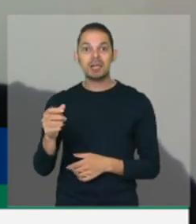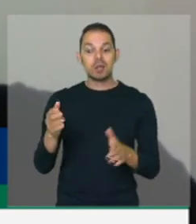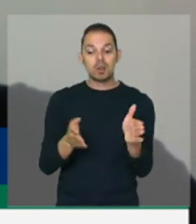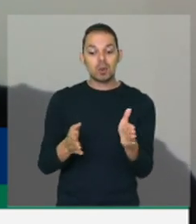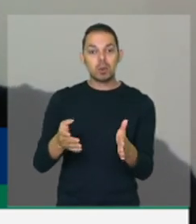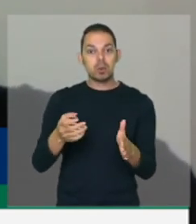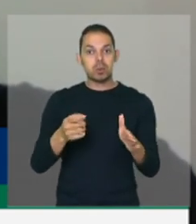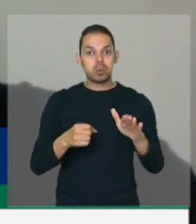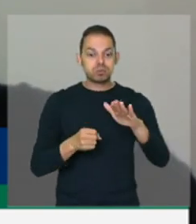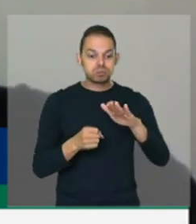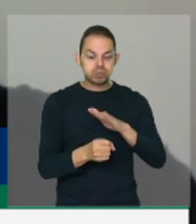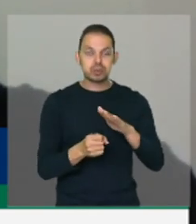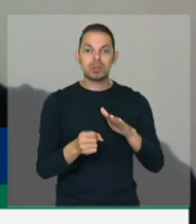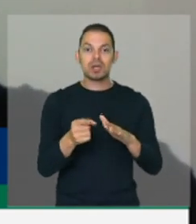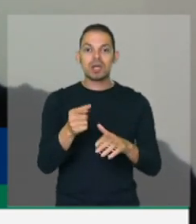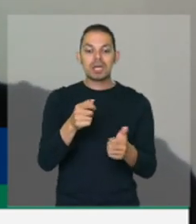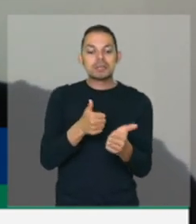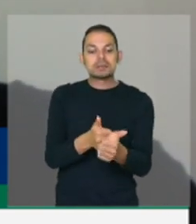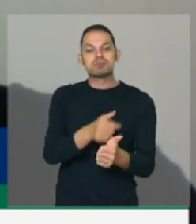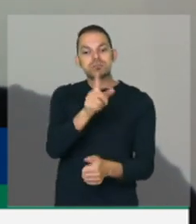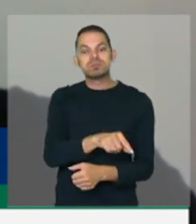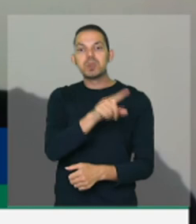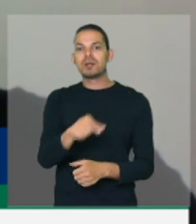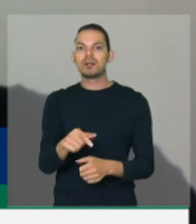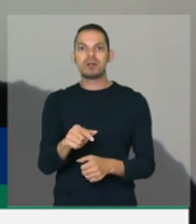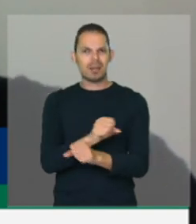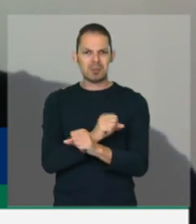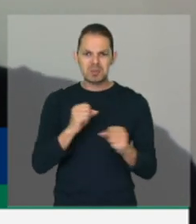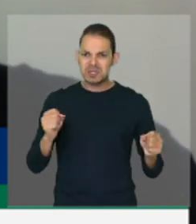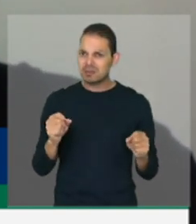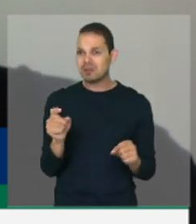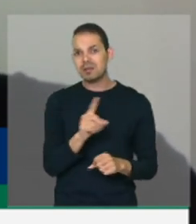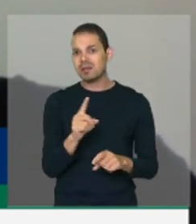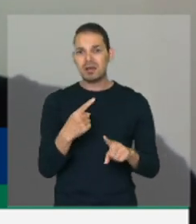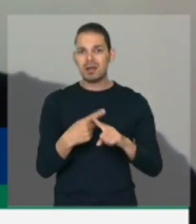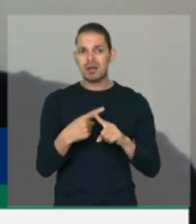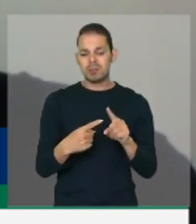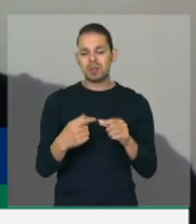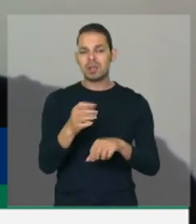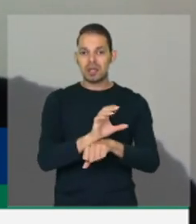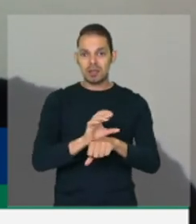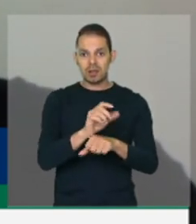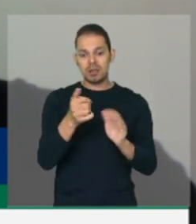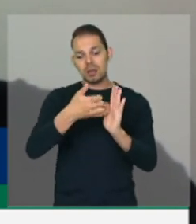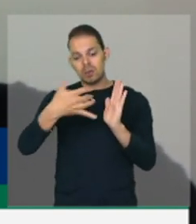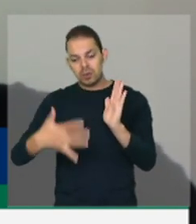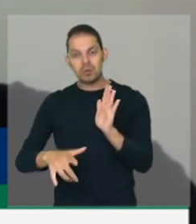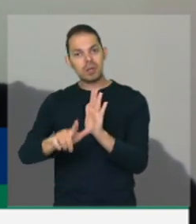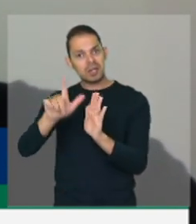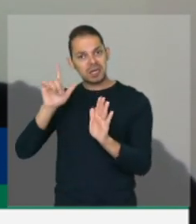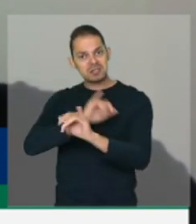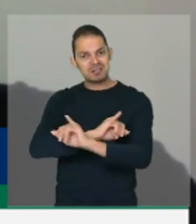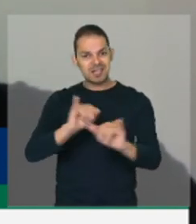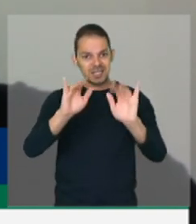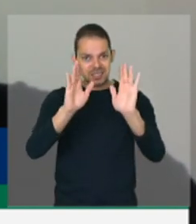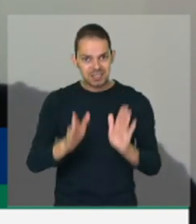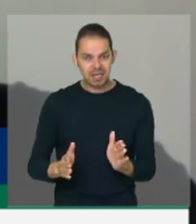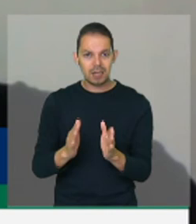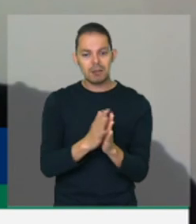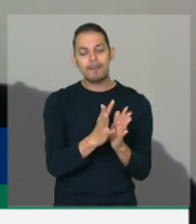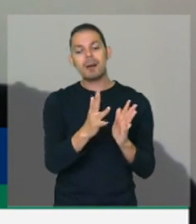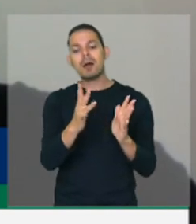ofício? Não adianta dizer que isso seria impossível em função das disposições constitucionais, uma vez que, como já antecipei, os procedimentos